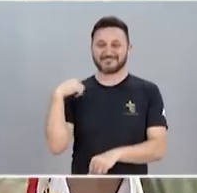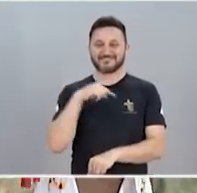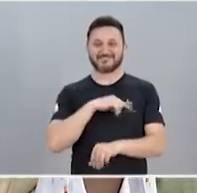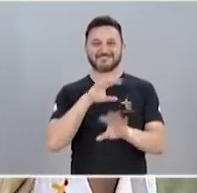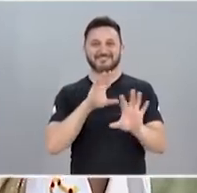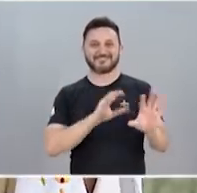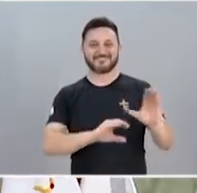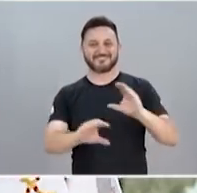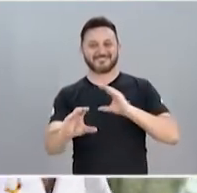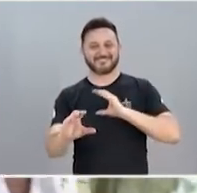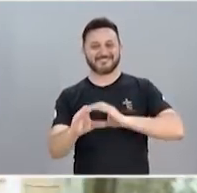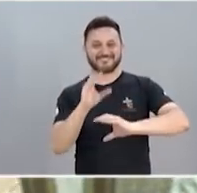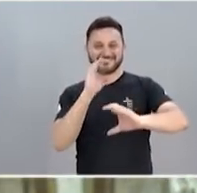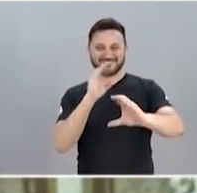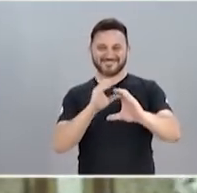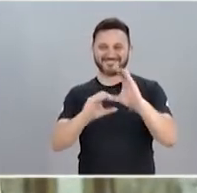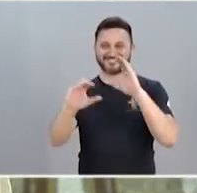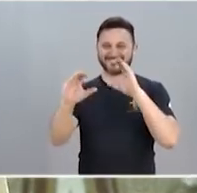favoreça a nossa